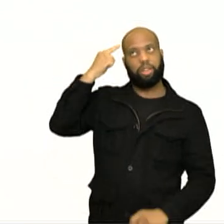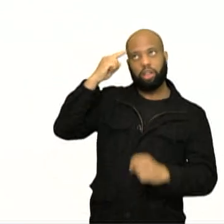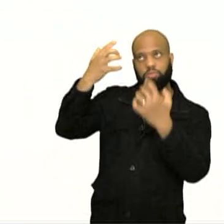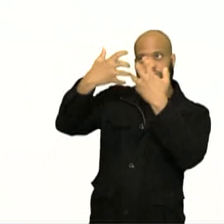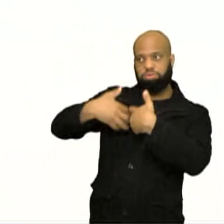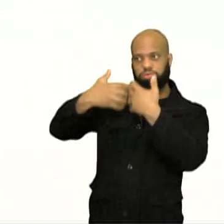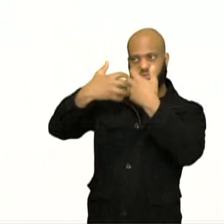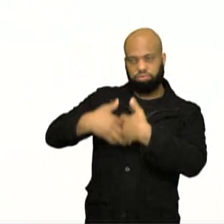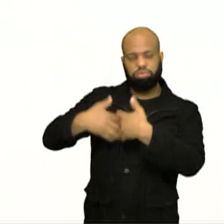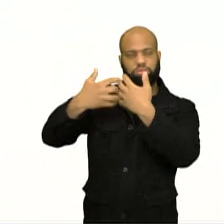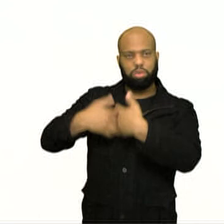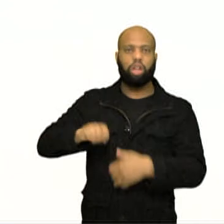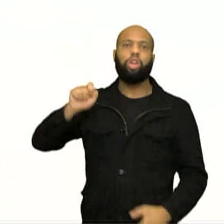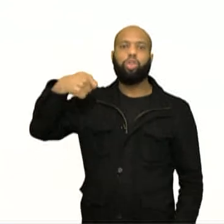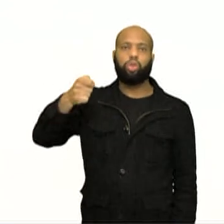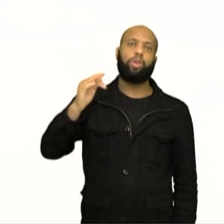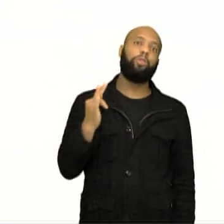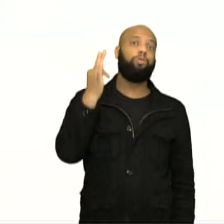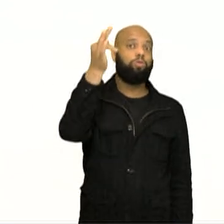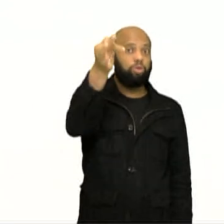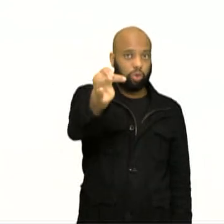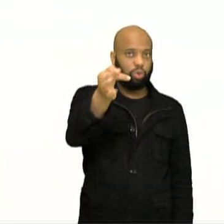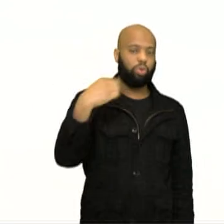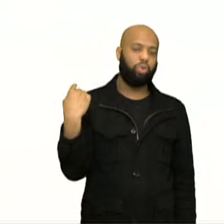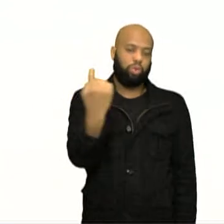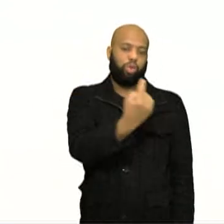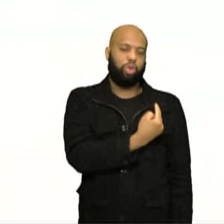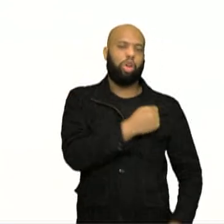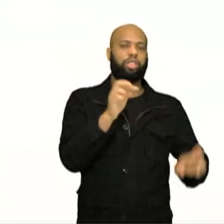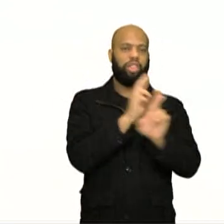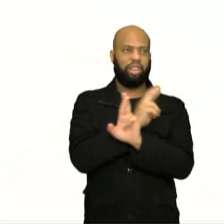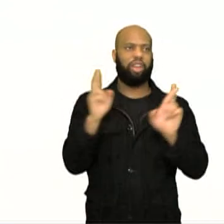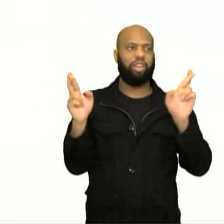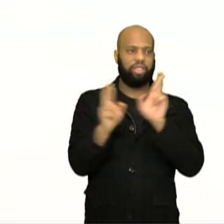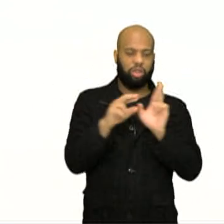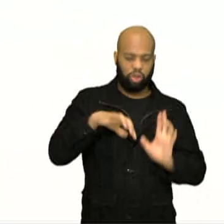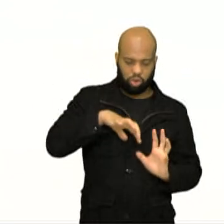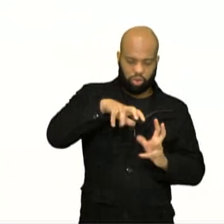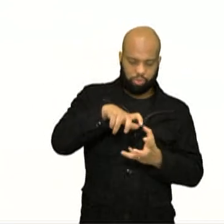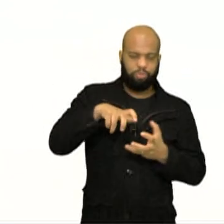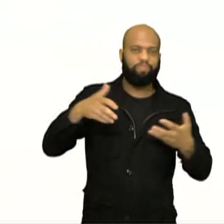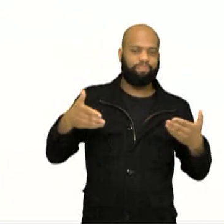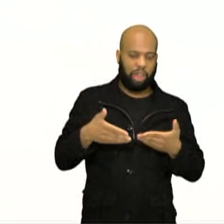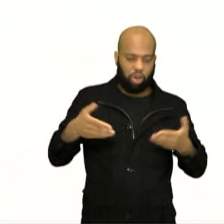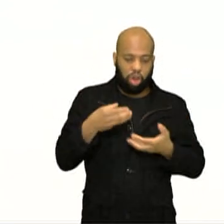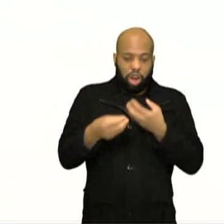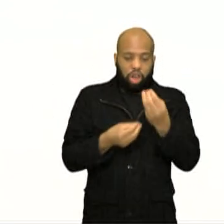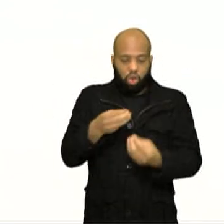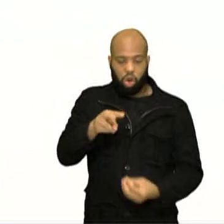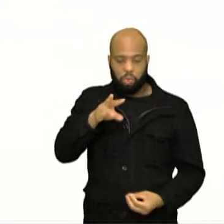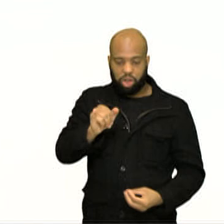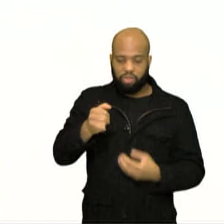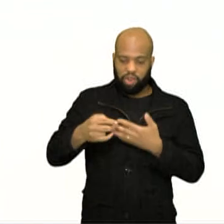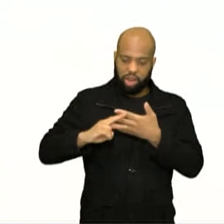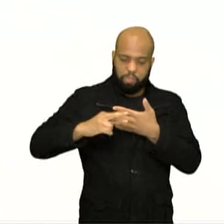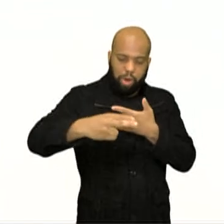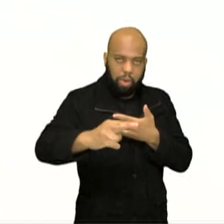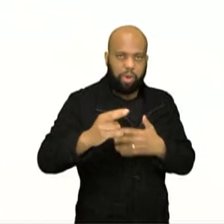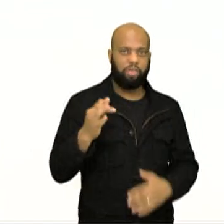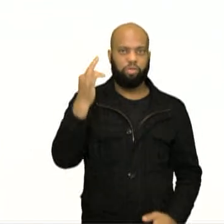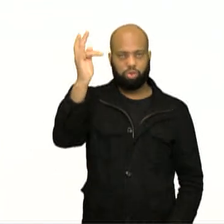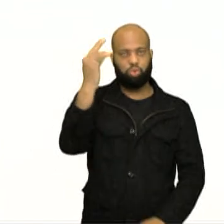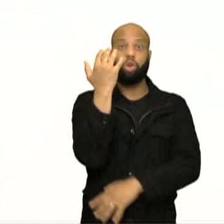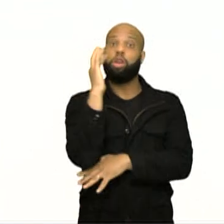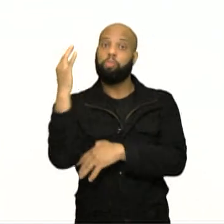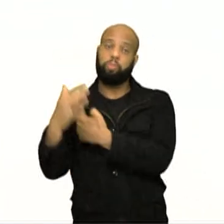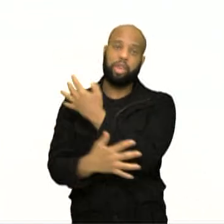pensar, de refletir sobre a nossa relação com o mundo, sobre a nossa relação com o meio ambiente, com os